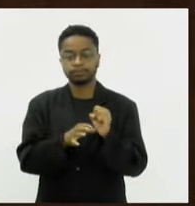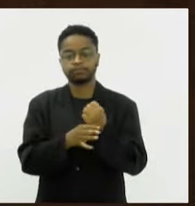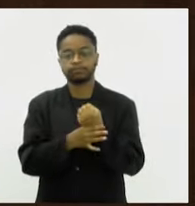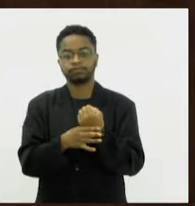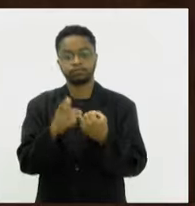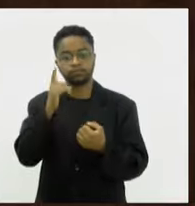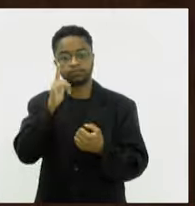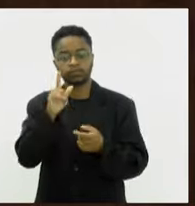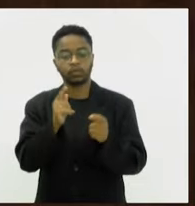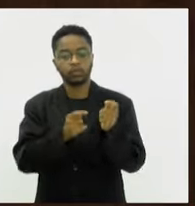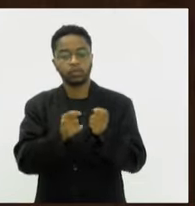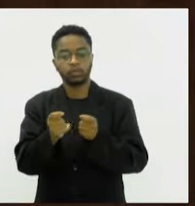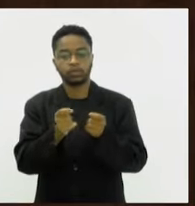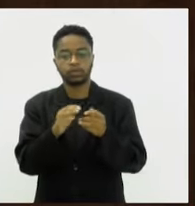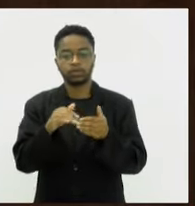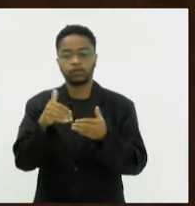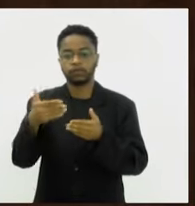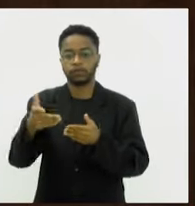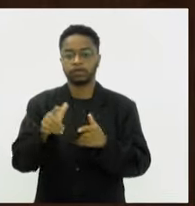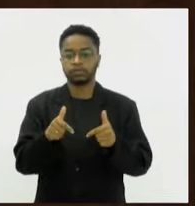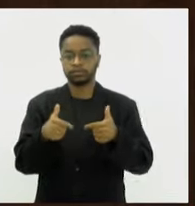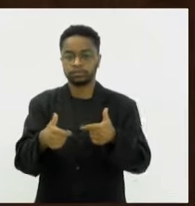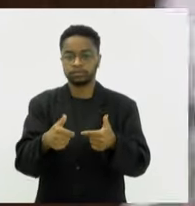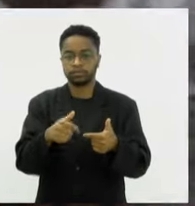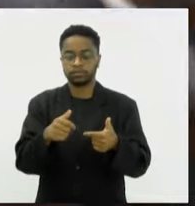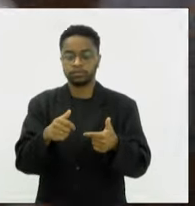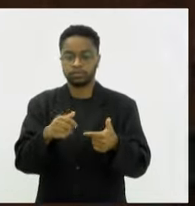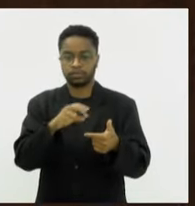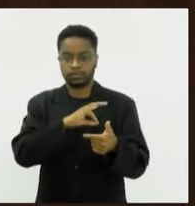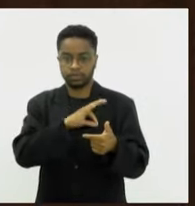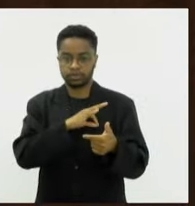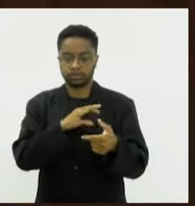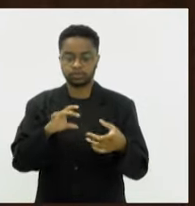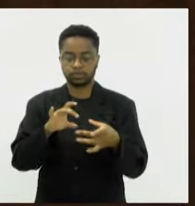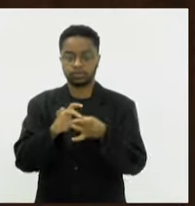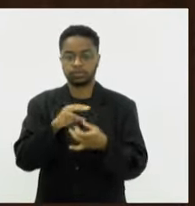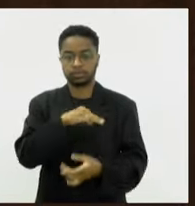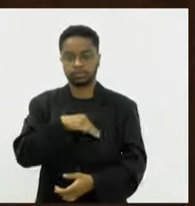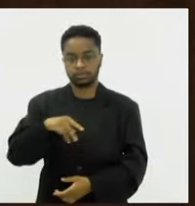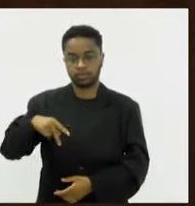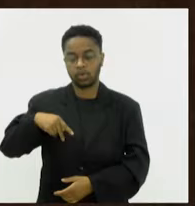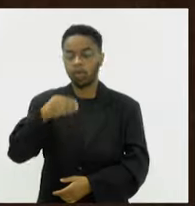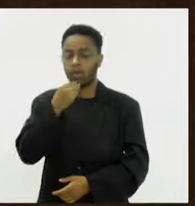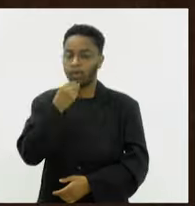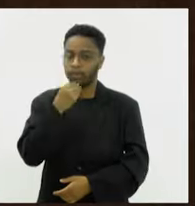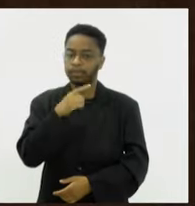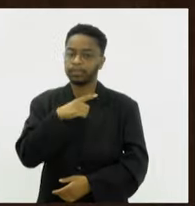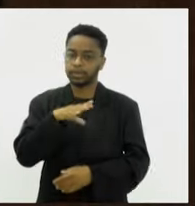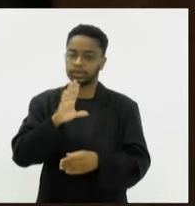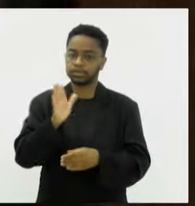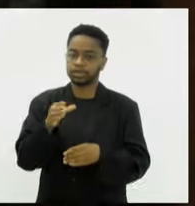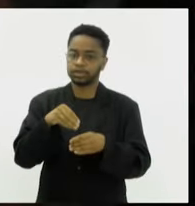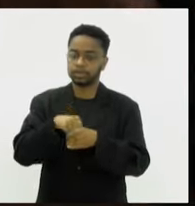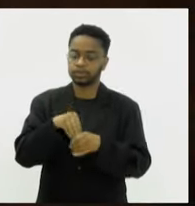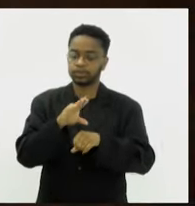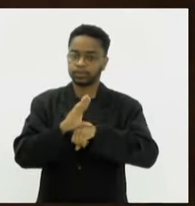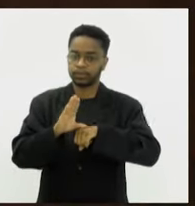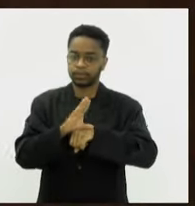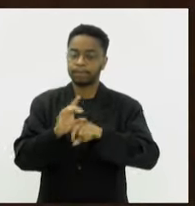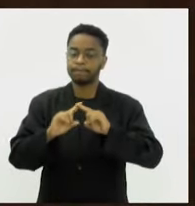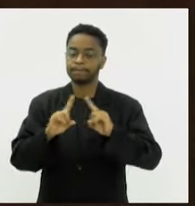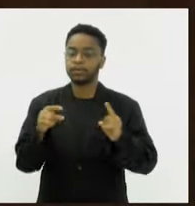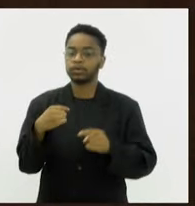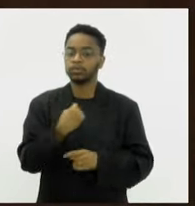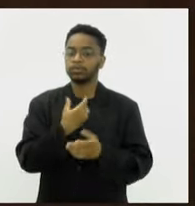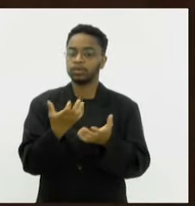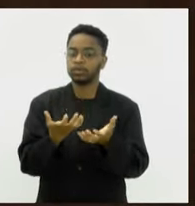controle externo da atividade policial feito pelo Ministério Público. É óbvio, já está na Constituição isso. O que a gente quer é fazer com